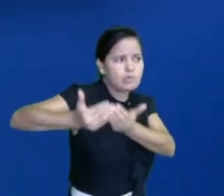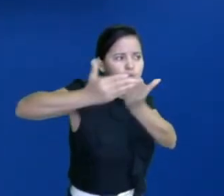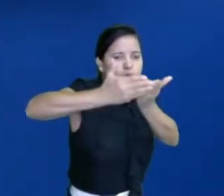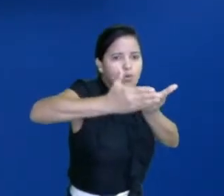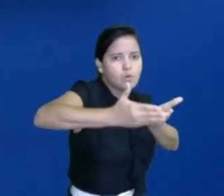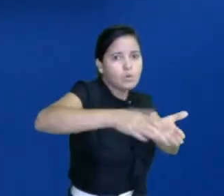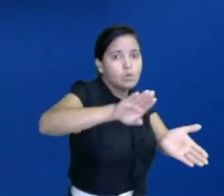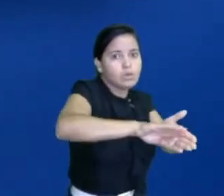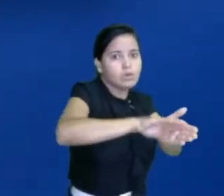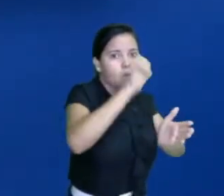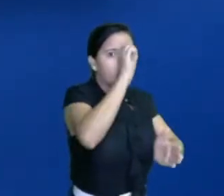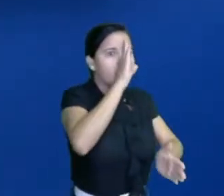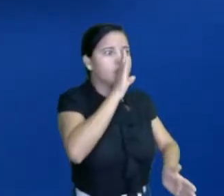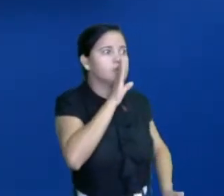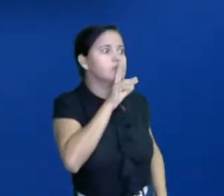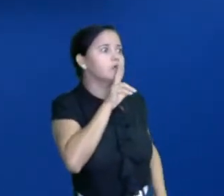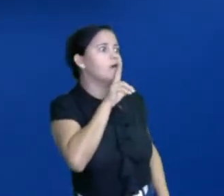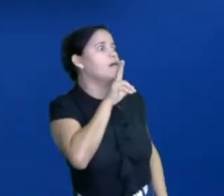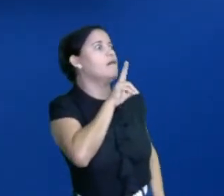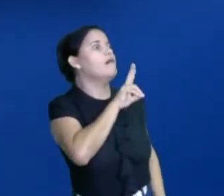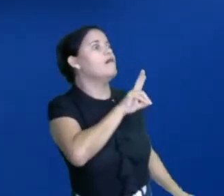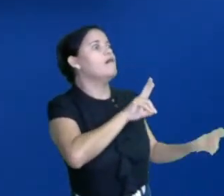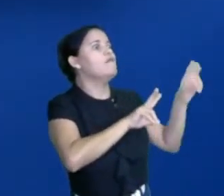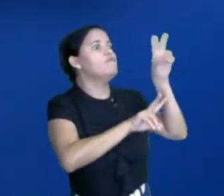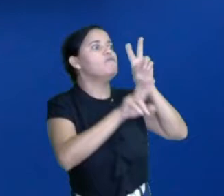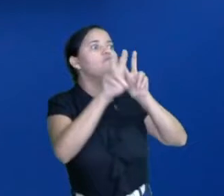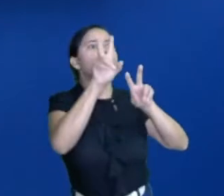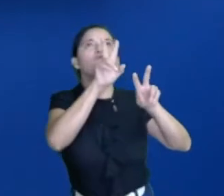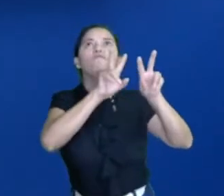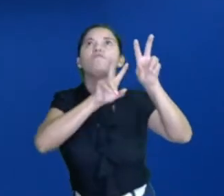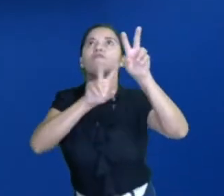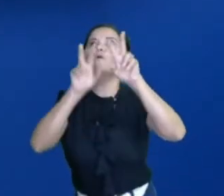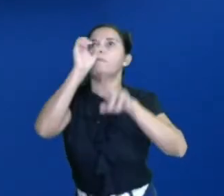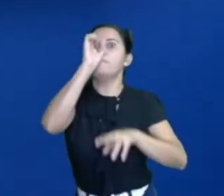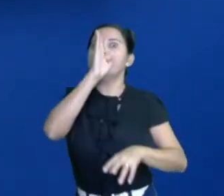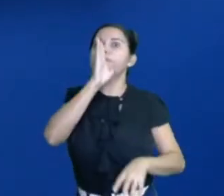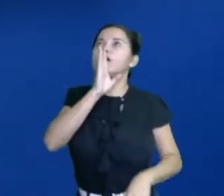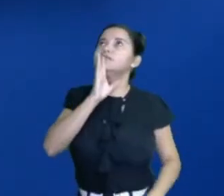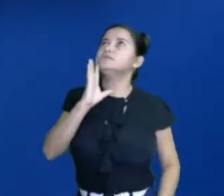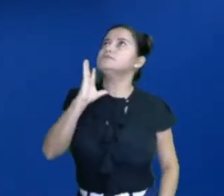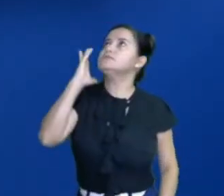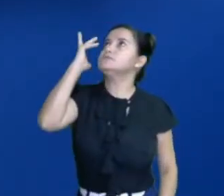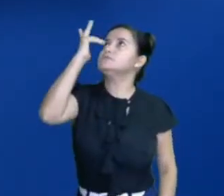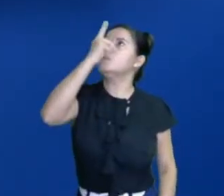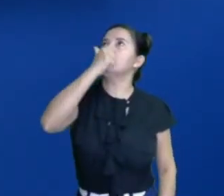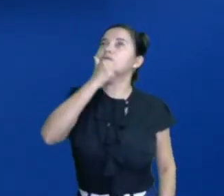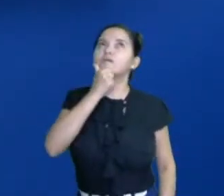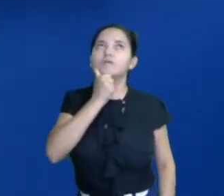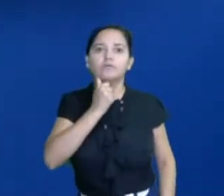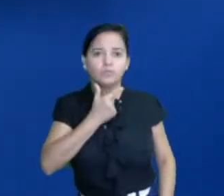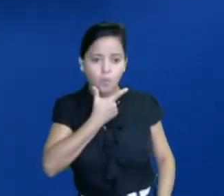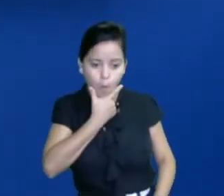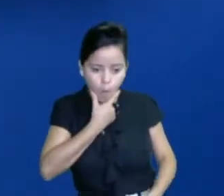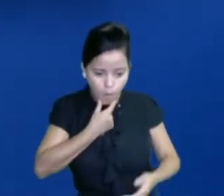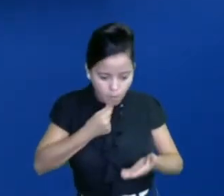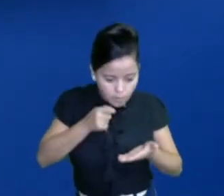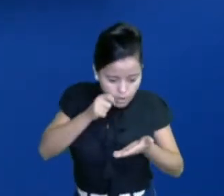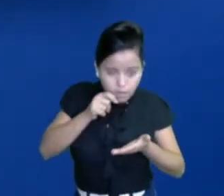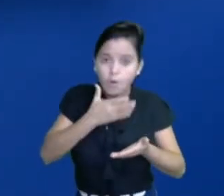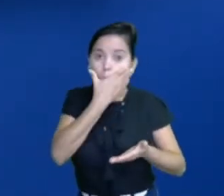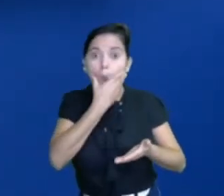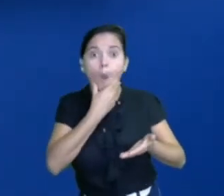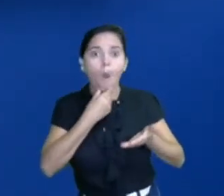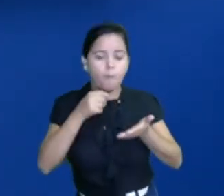a beleza do nosso país, a beleza que existia aqui, ele começou a escrever. E escreveu